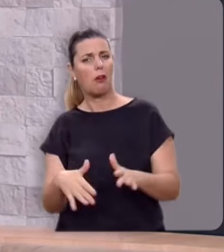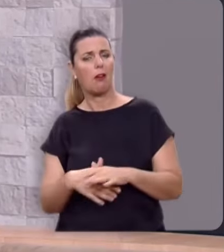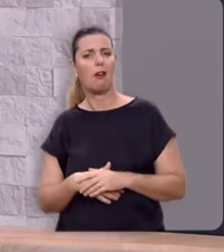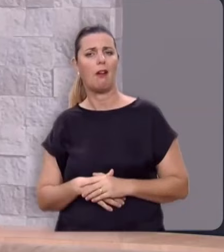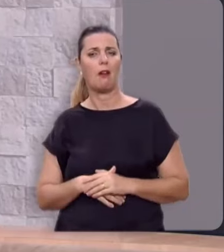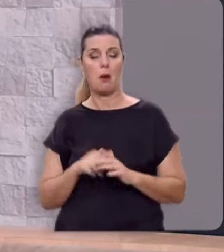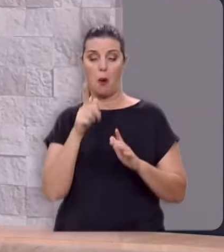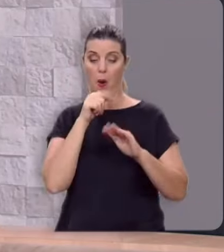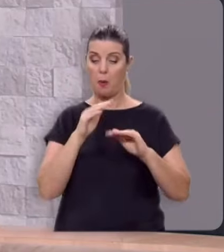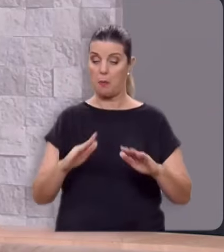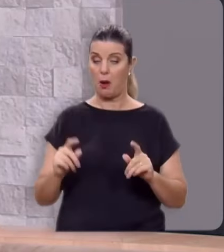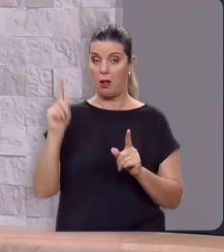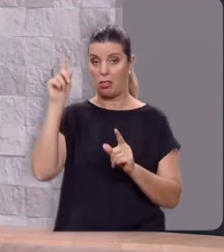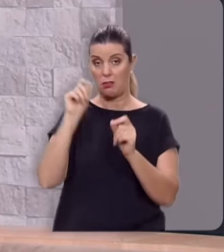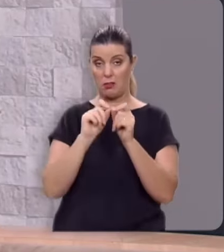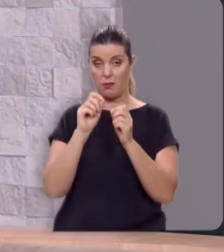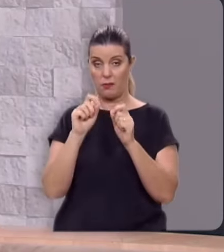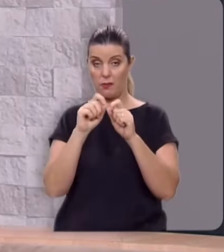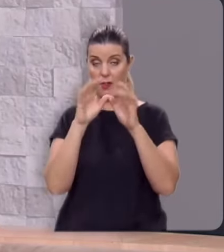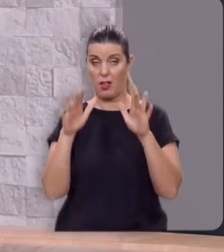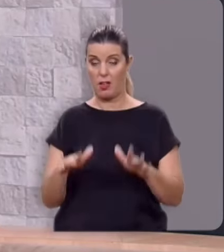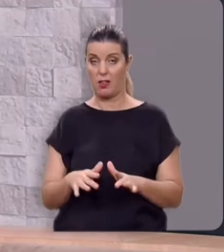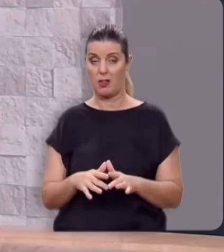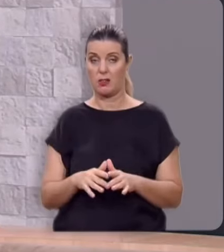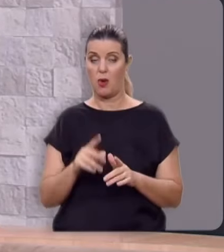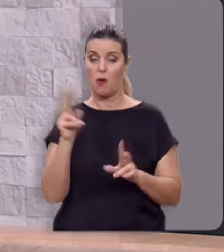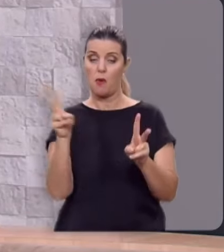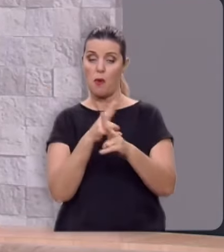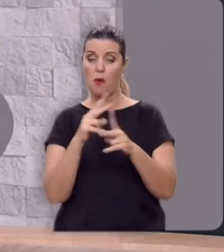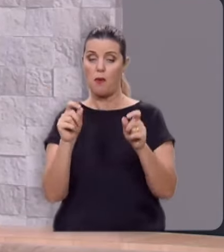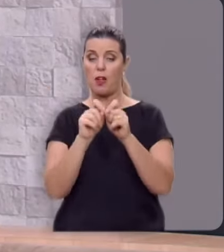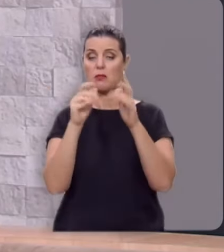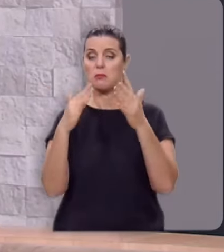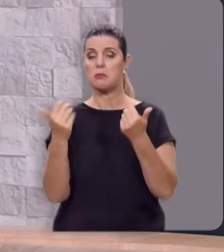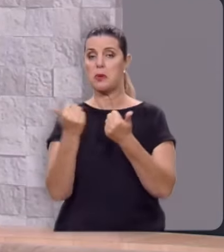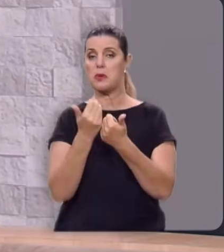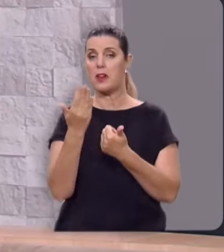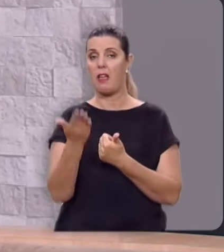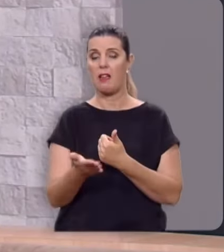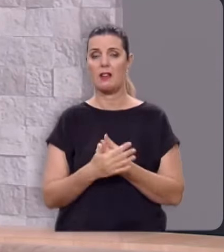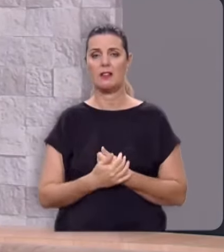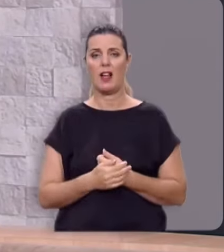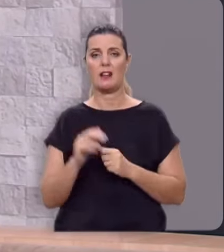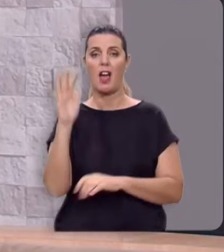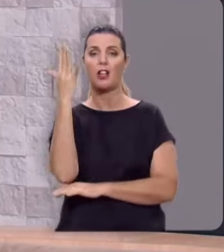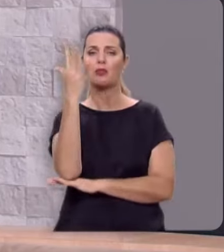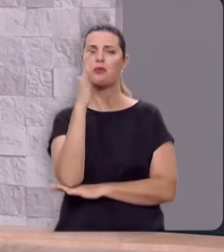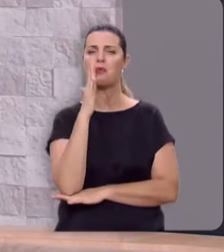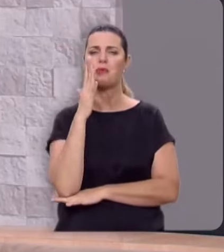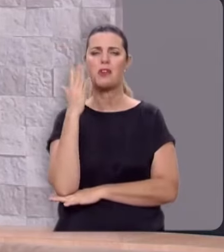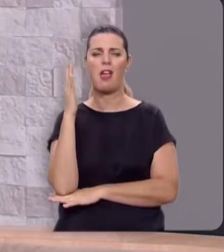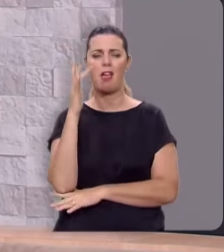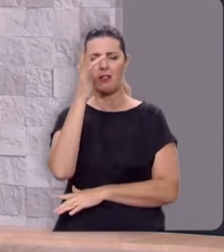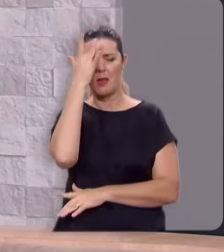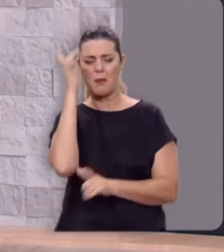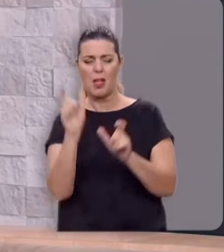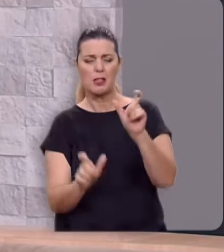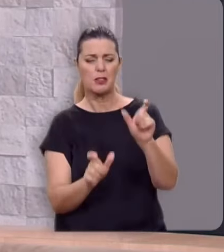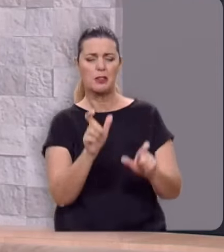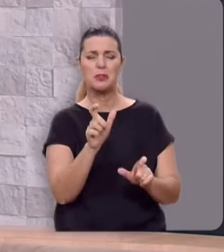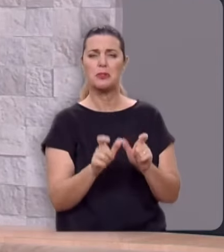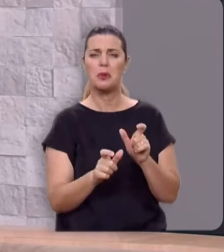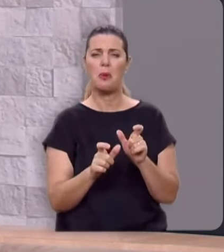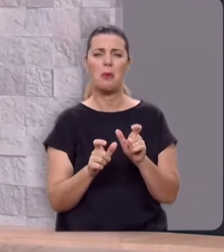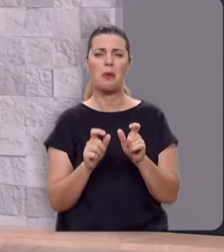O mar foi criado por Ele, o vento foi criado por Ele, a natureza foi criada por Ele. A criatura não pode desafiar